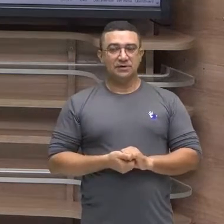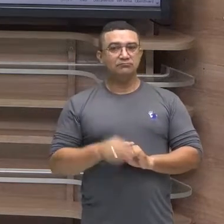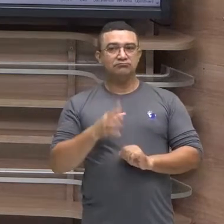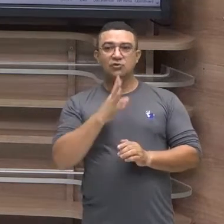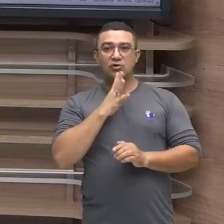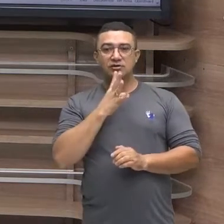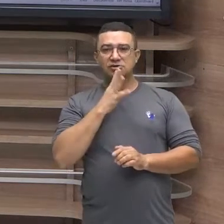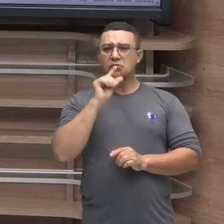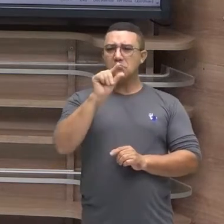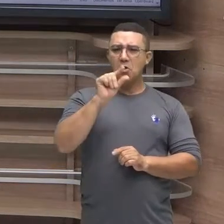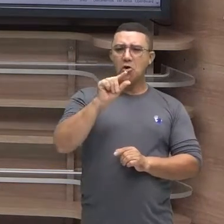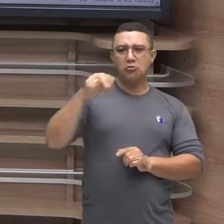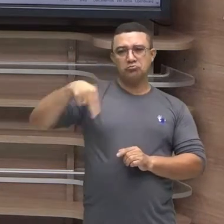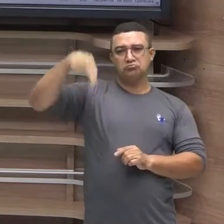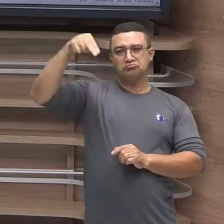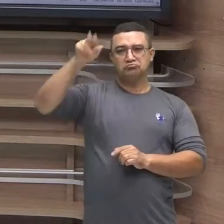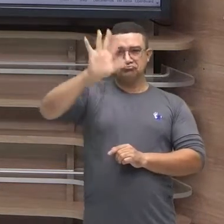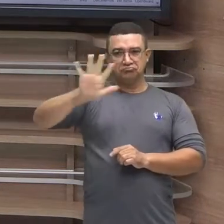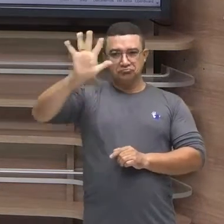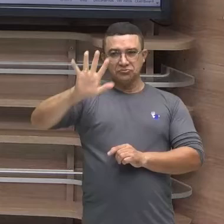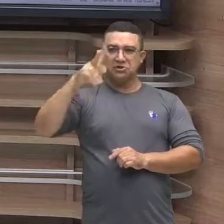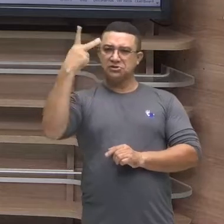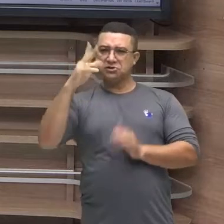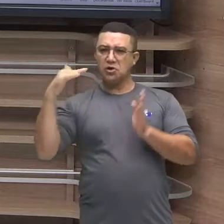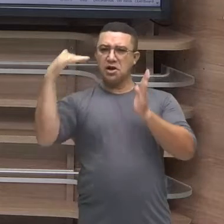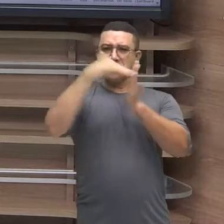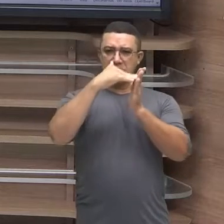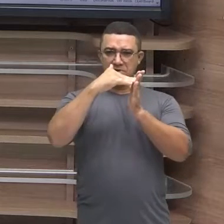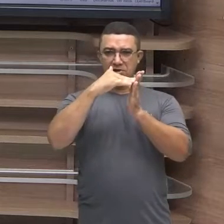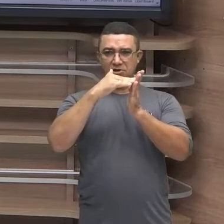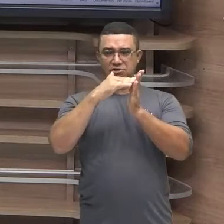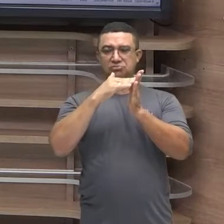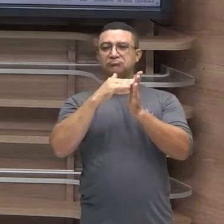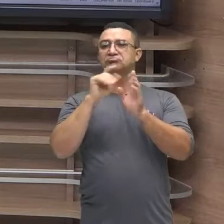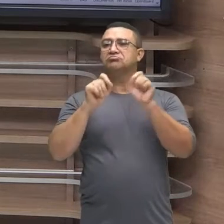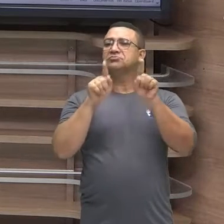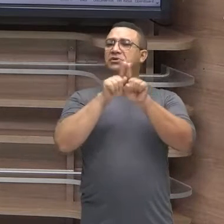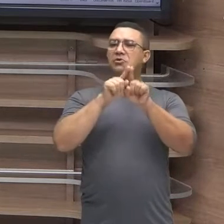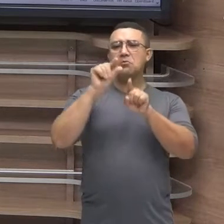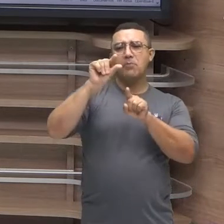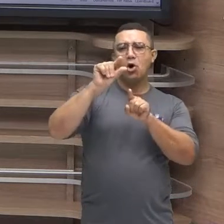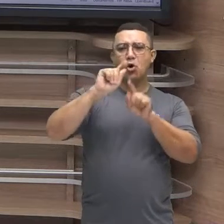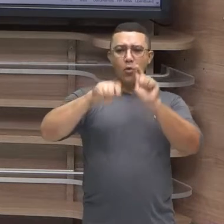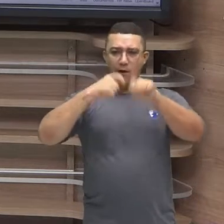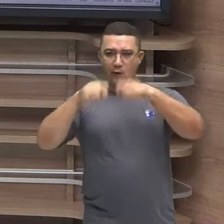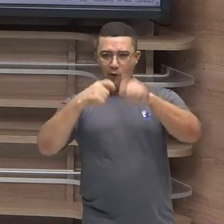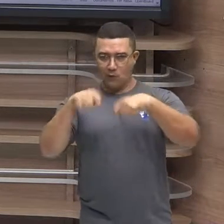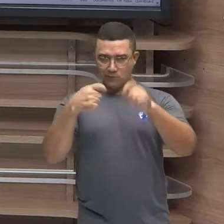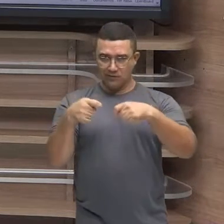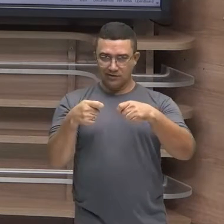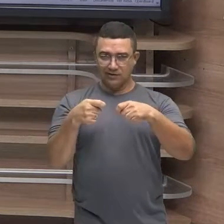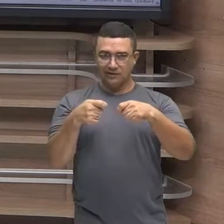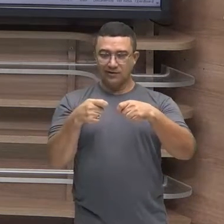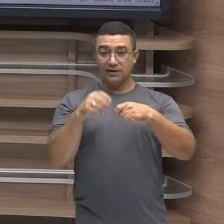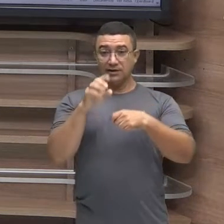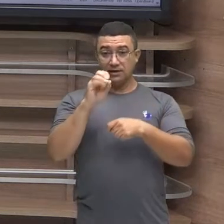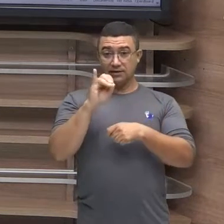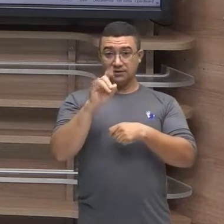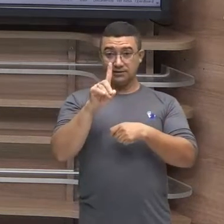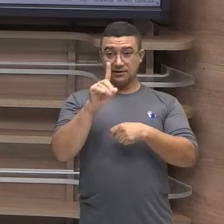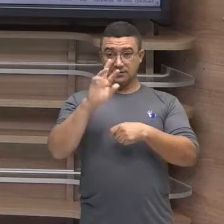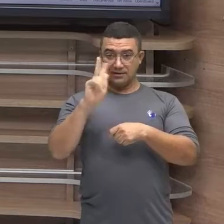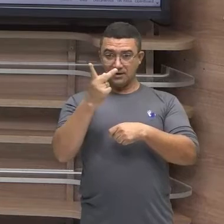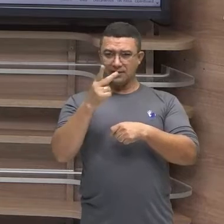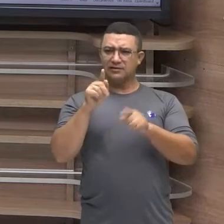região Nordeste, falar um pouco sobre seus limites, um pouco sobre a economia, IDH, entre